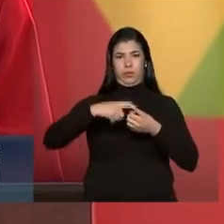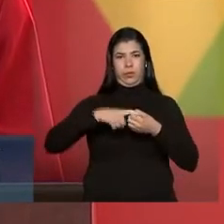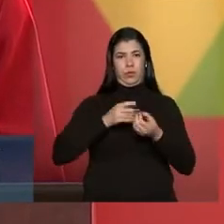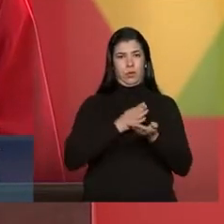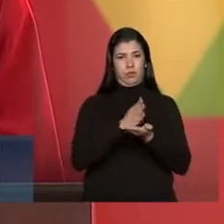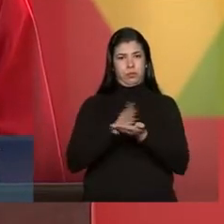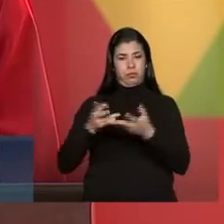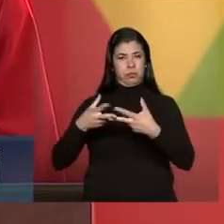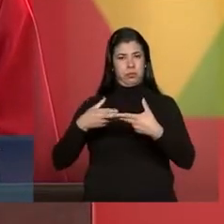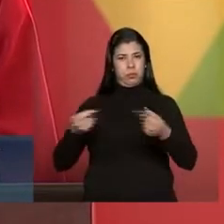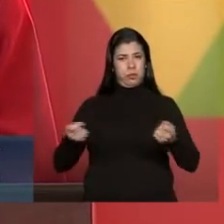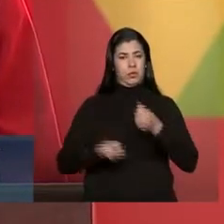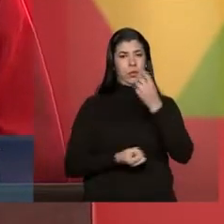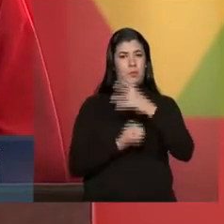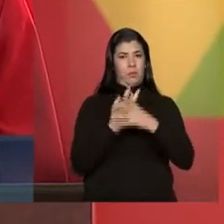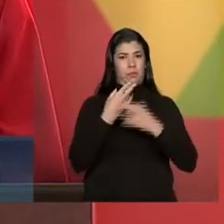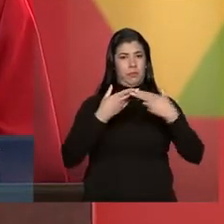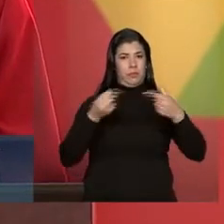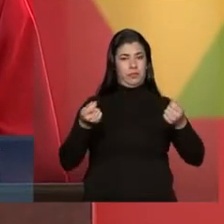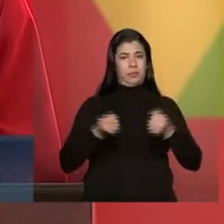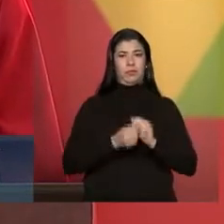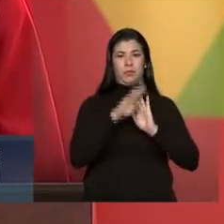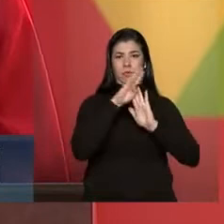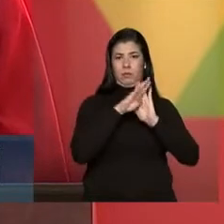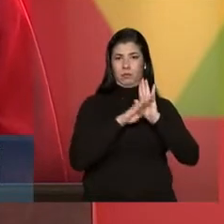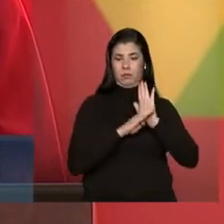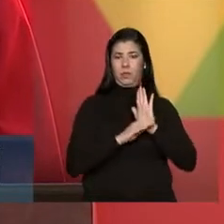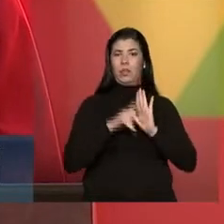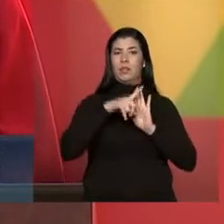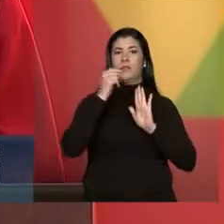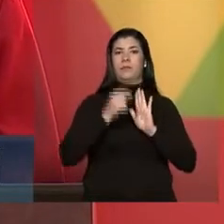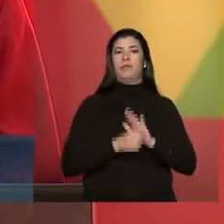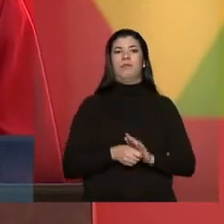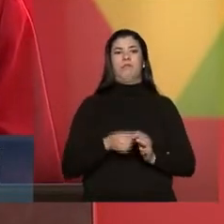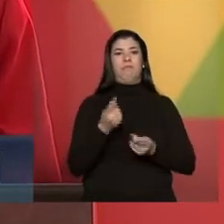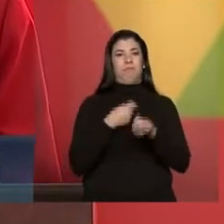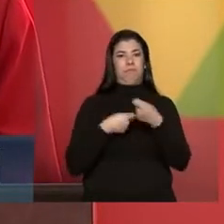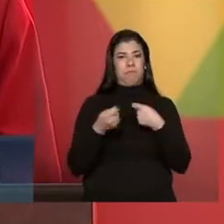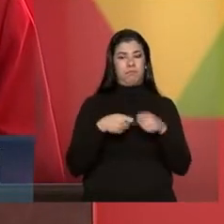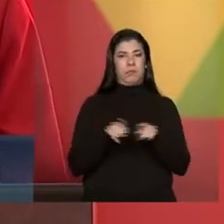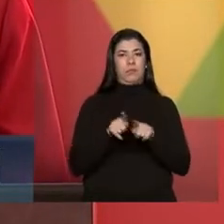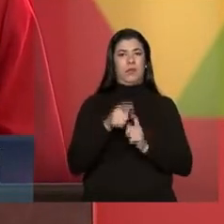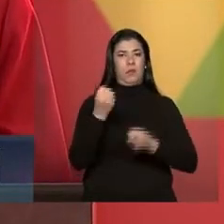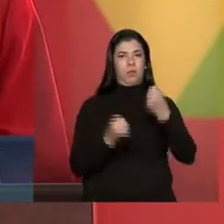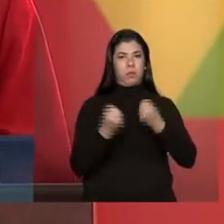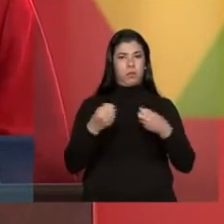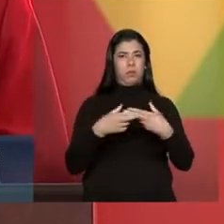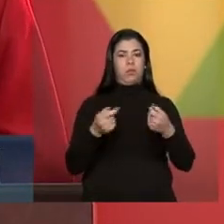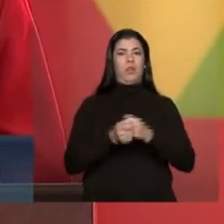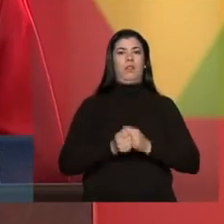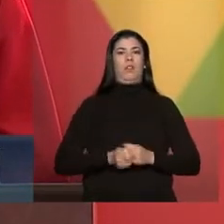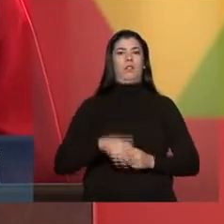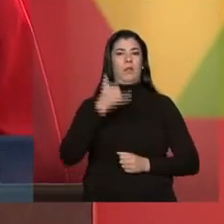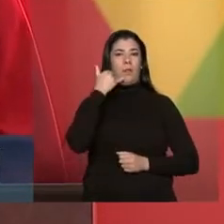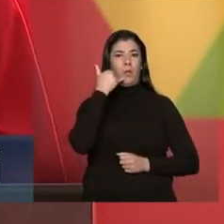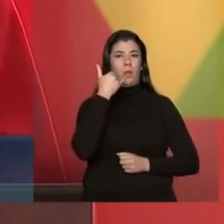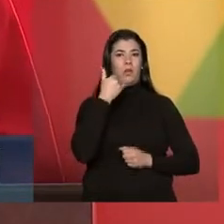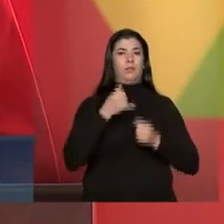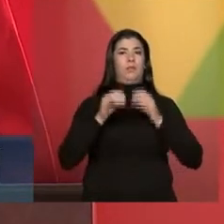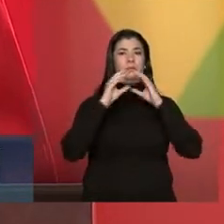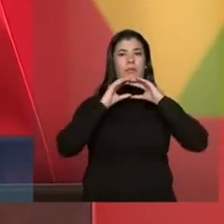produtivos. Ressalto os seguintes setores: financeiro, automotivo,